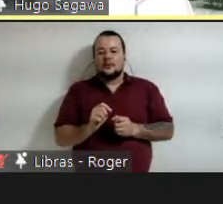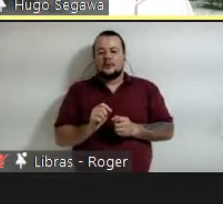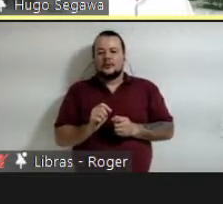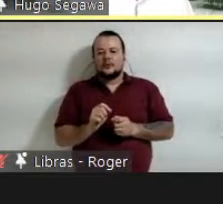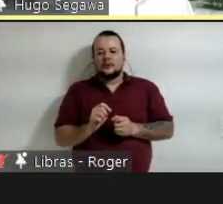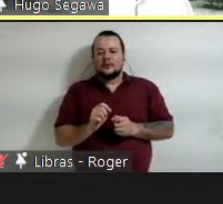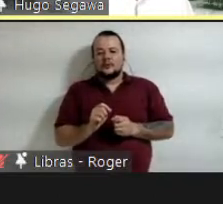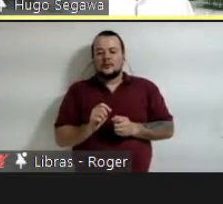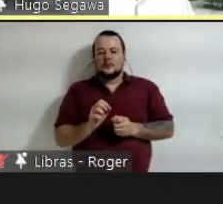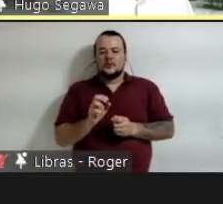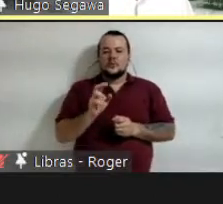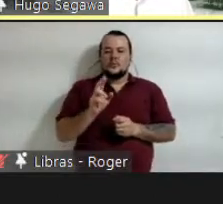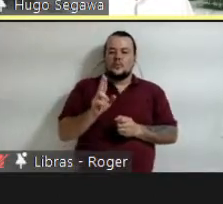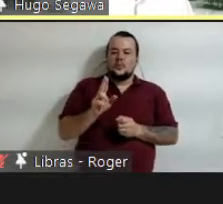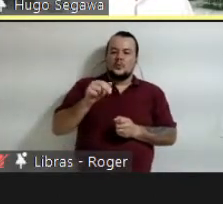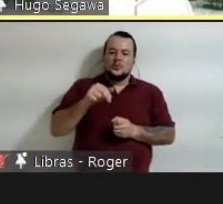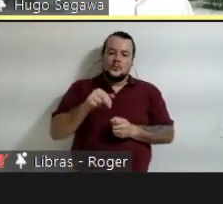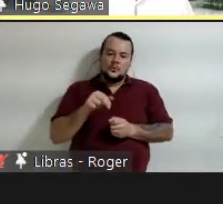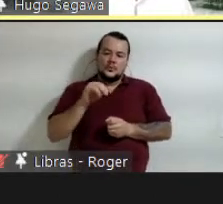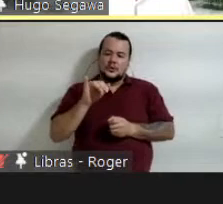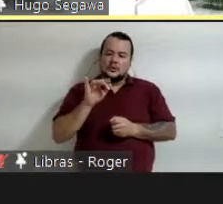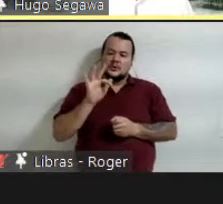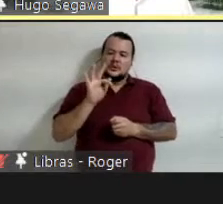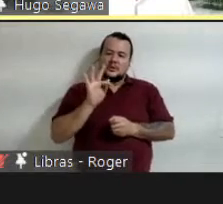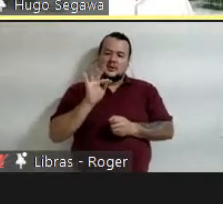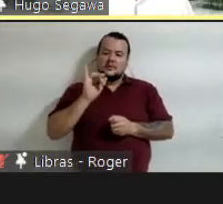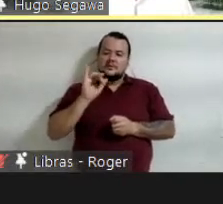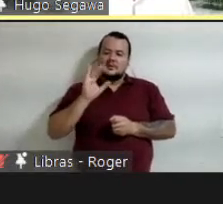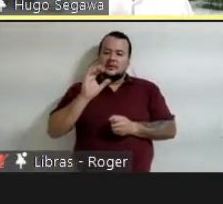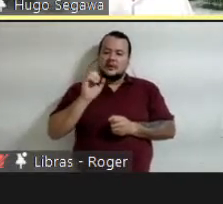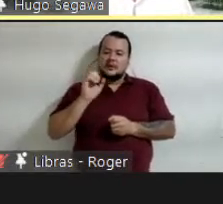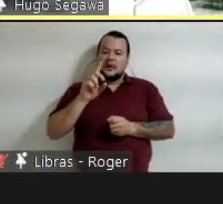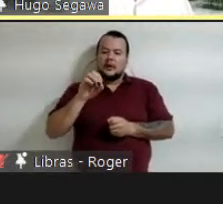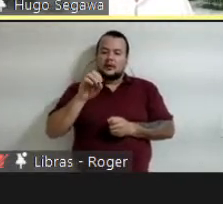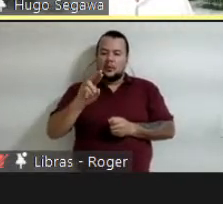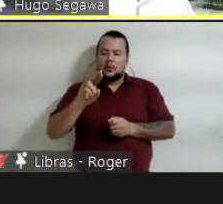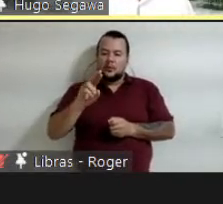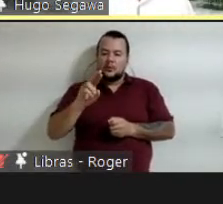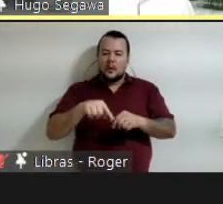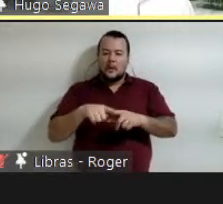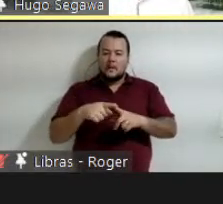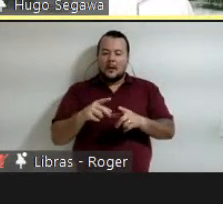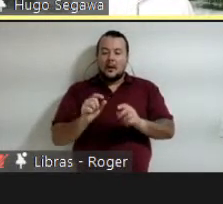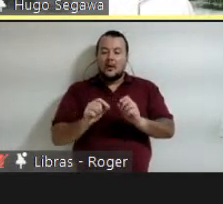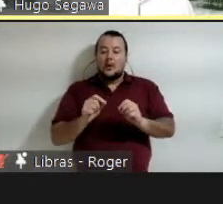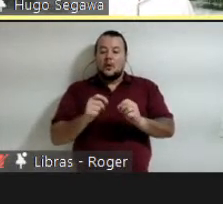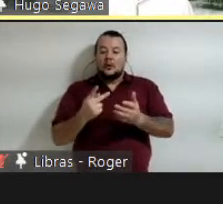Só que esse prédio foi demolido. Vocês devem estar acompanhando